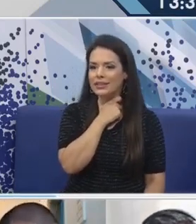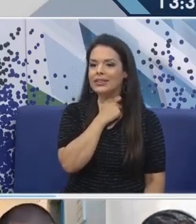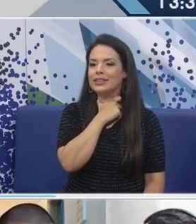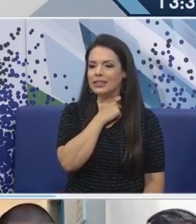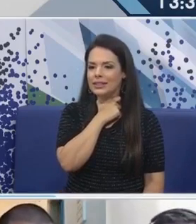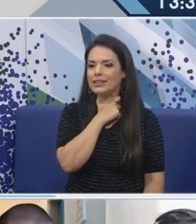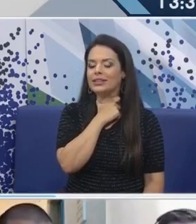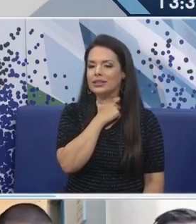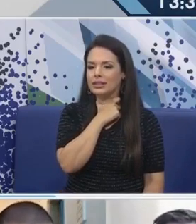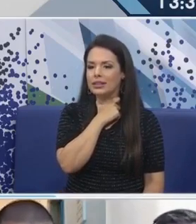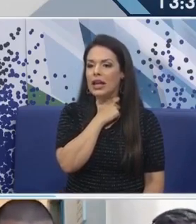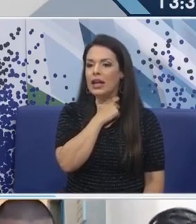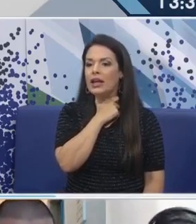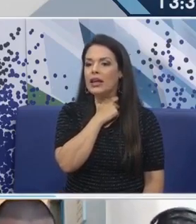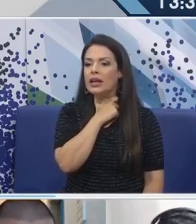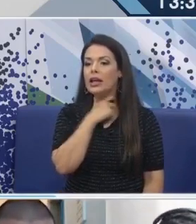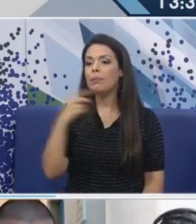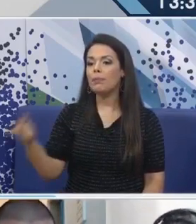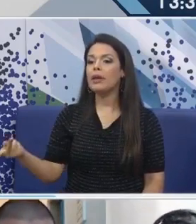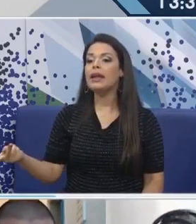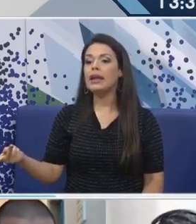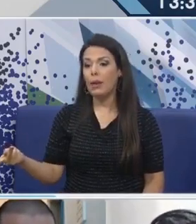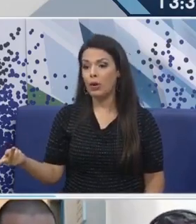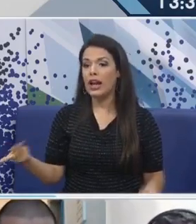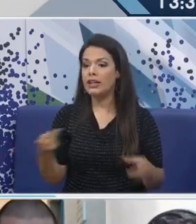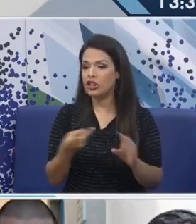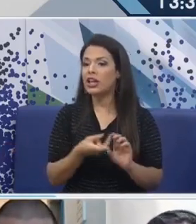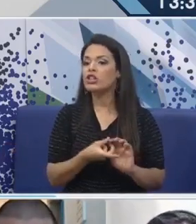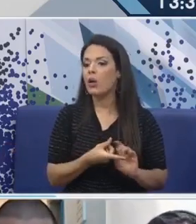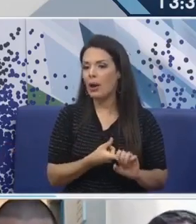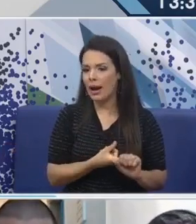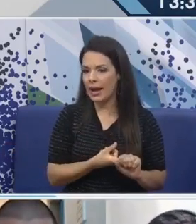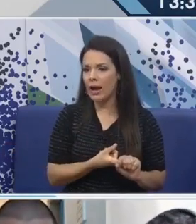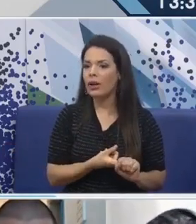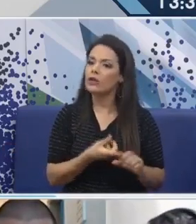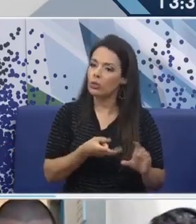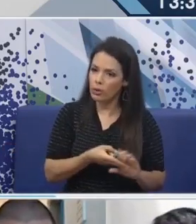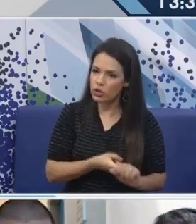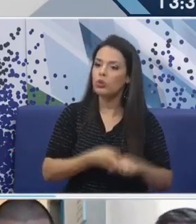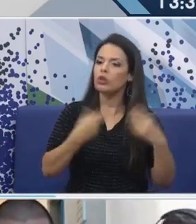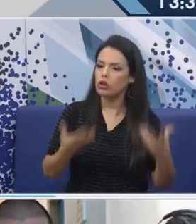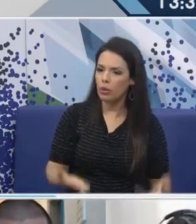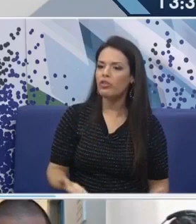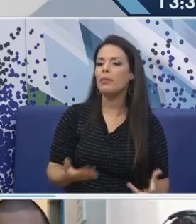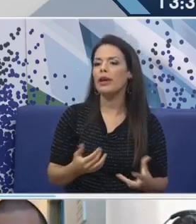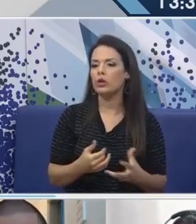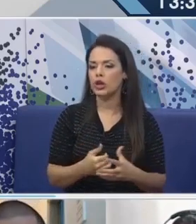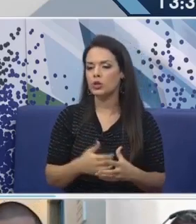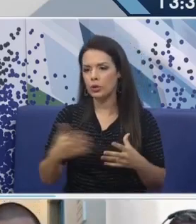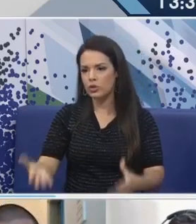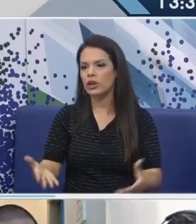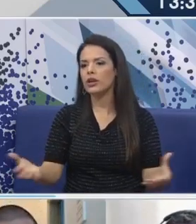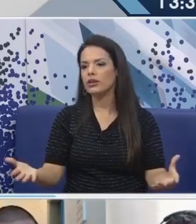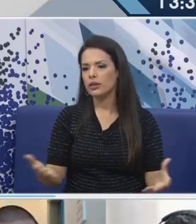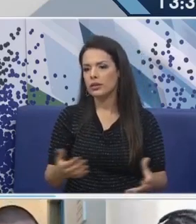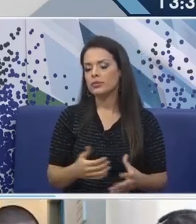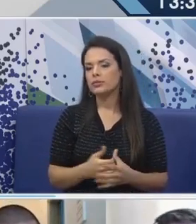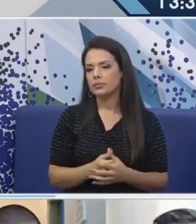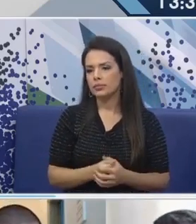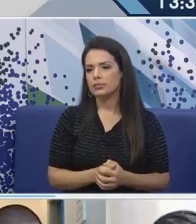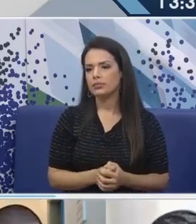ali, sabe? Quando ele... E o Botafogo ia ficar com um a mais. E é porque ele tinha já um amarelo, ele ia tomar o segundo e ia tomar o vermelho, gente. Não, e você é um